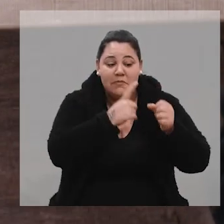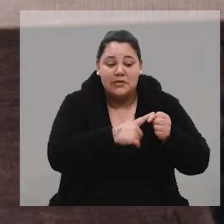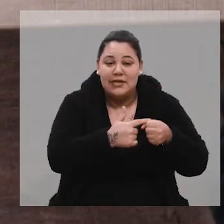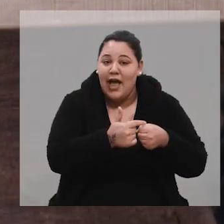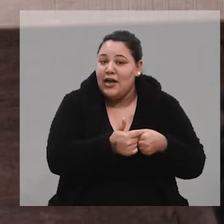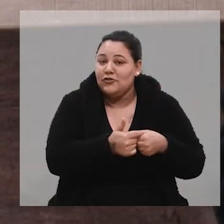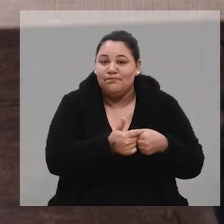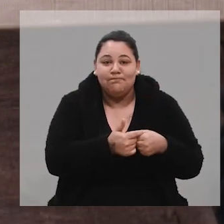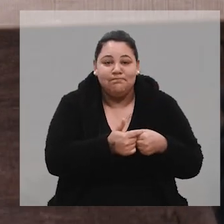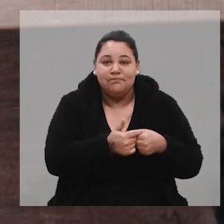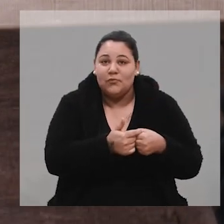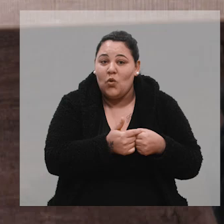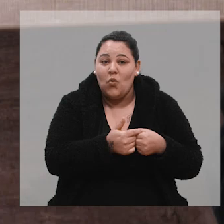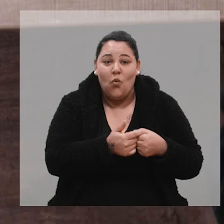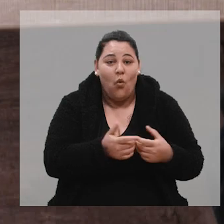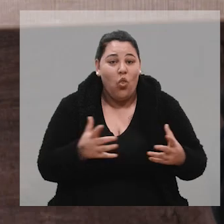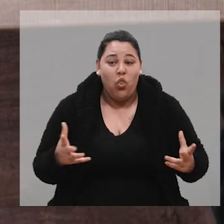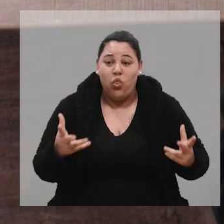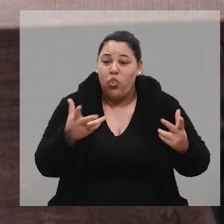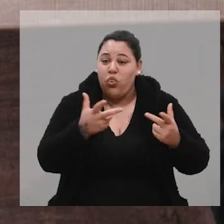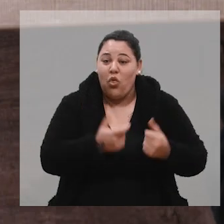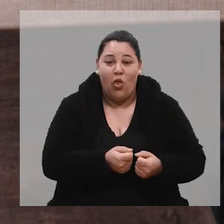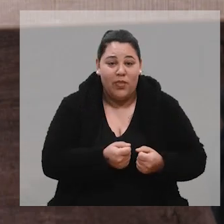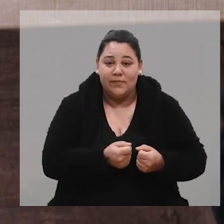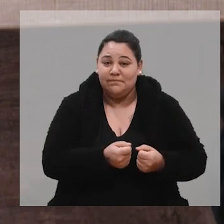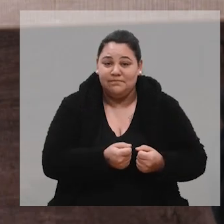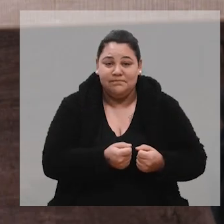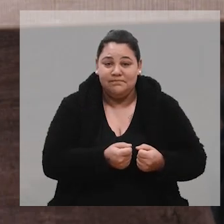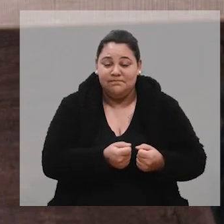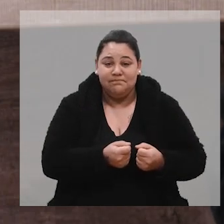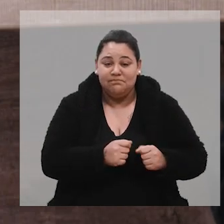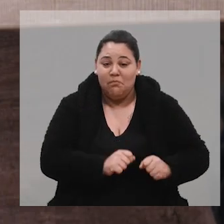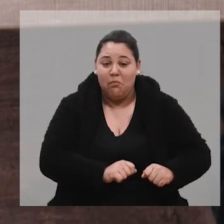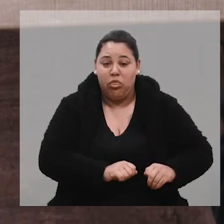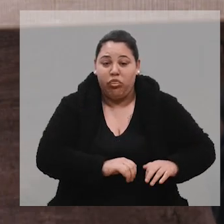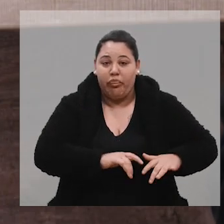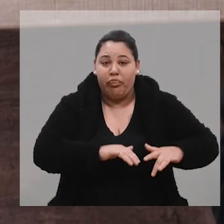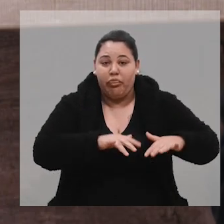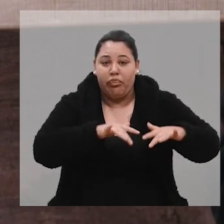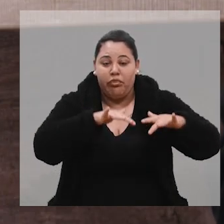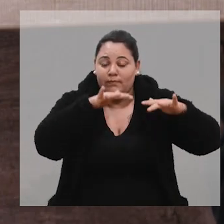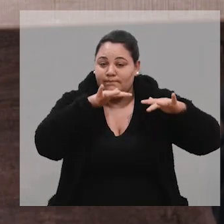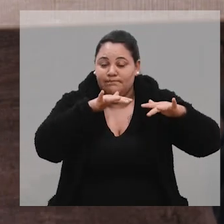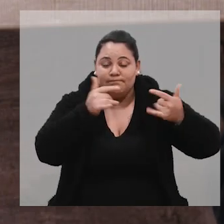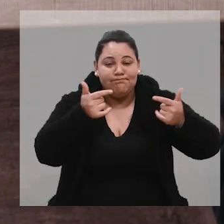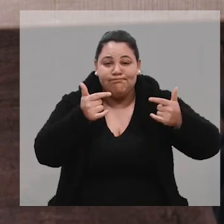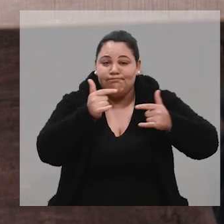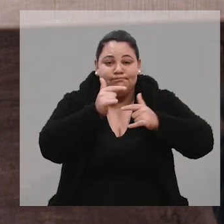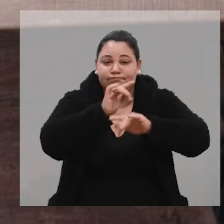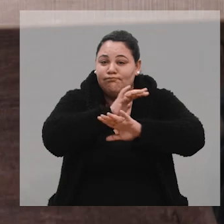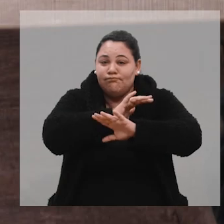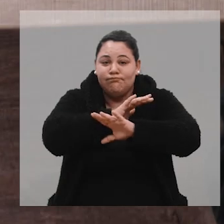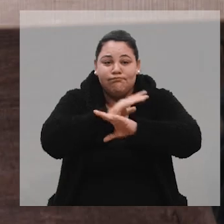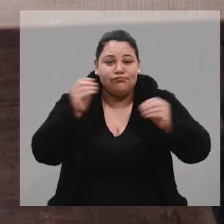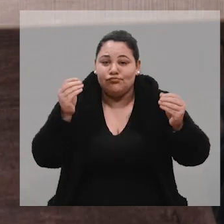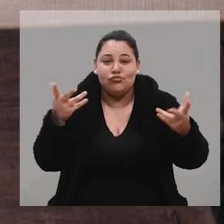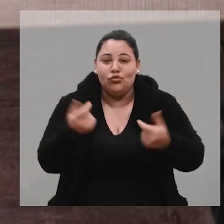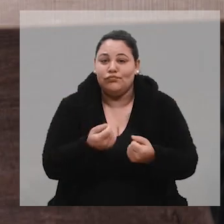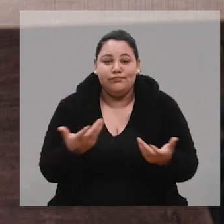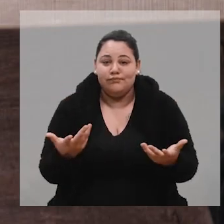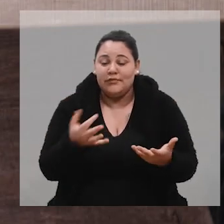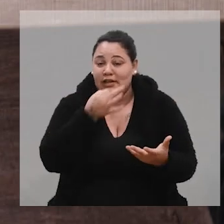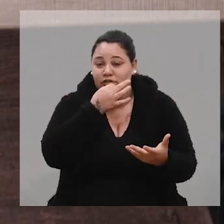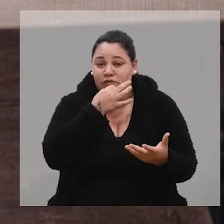que ficou praticamente debaixo d'água, aonde não se tem mais nada. E Caxias do Sul,